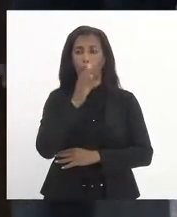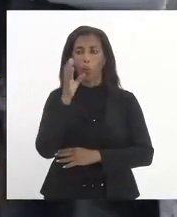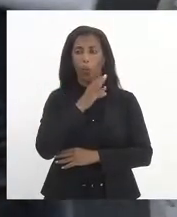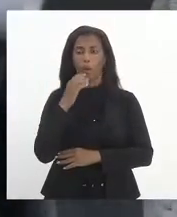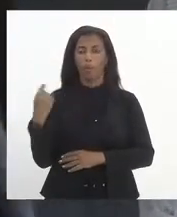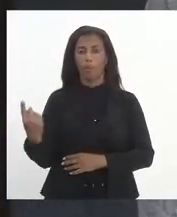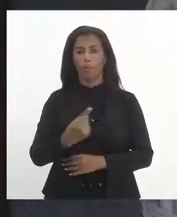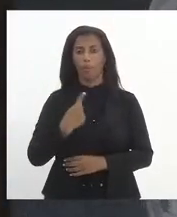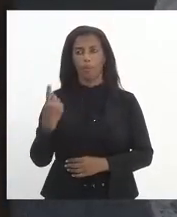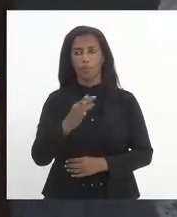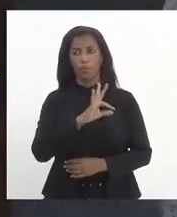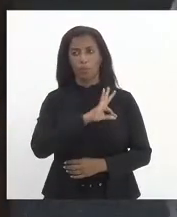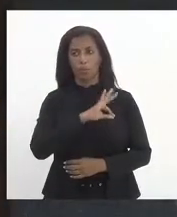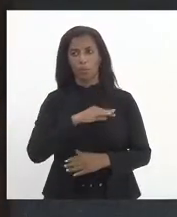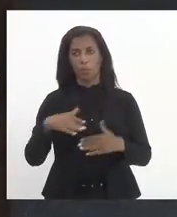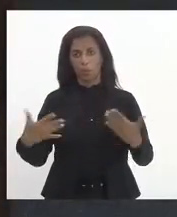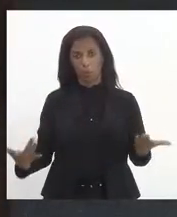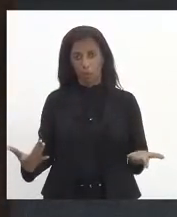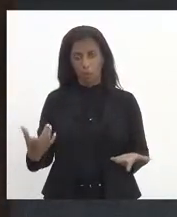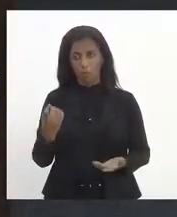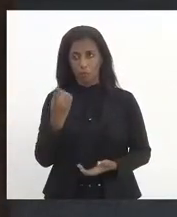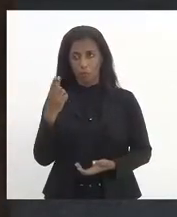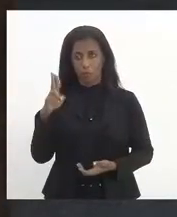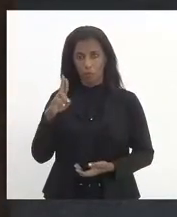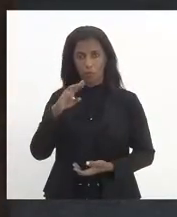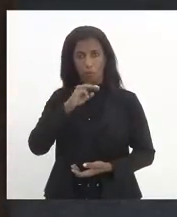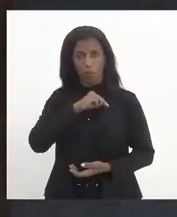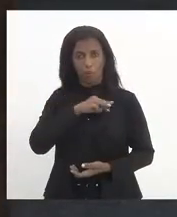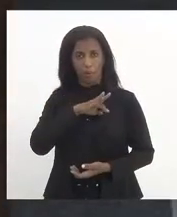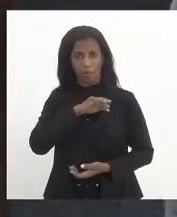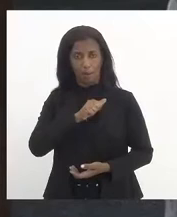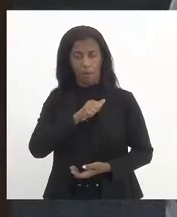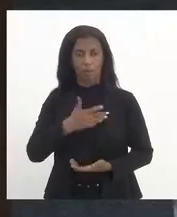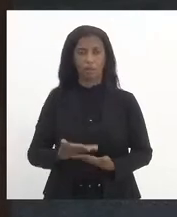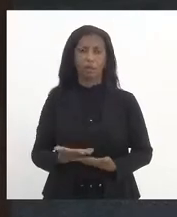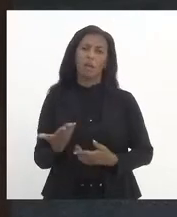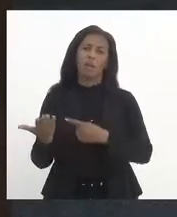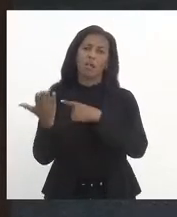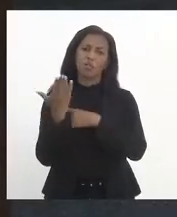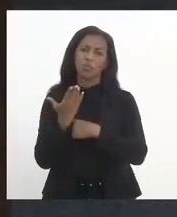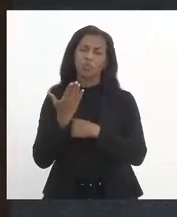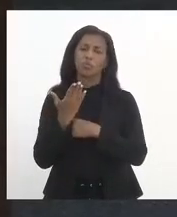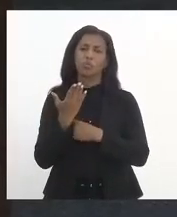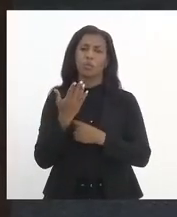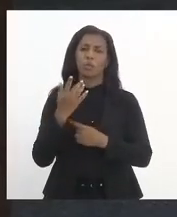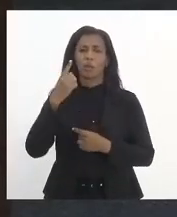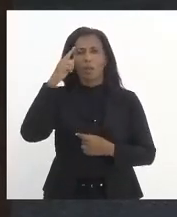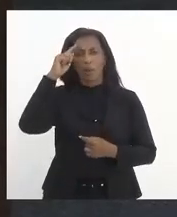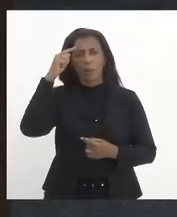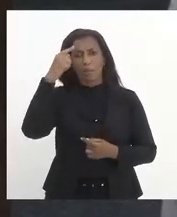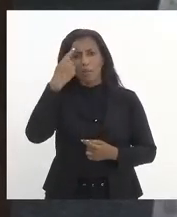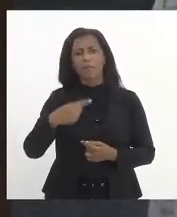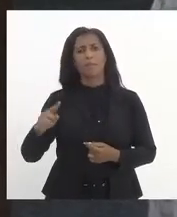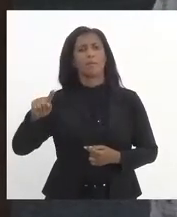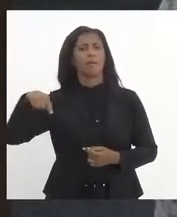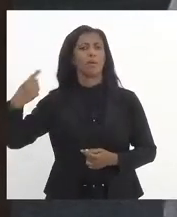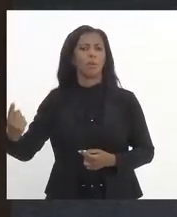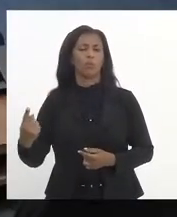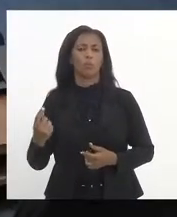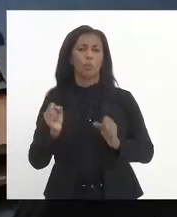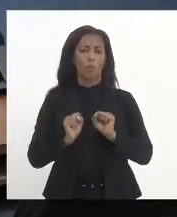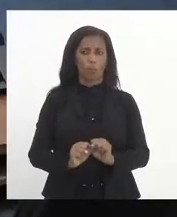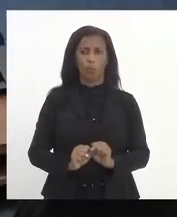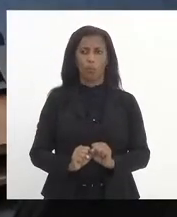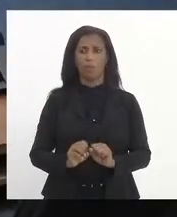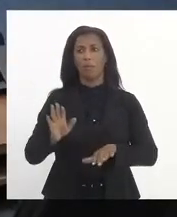para os nossos policiais, né, doutora Marta? Tá bom, presidente? Ajuda a gente a colocar isso já para a semana que vem, para poder adiantar. Vai depender